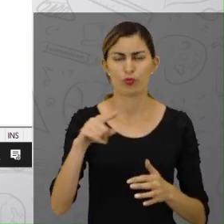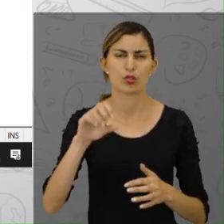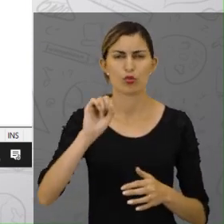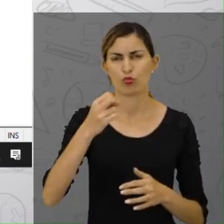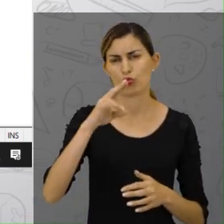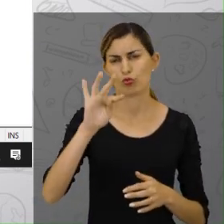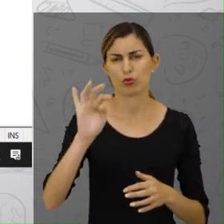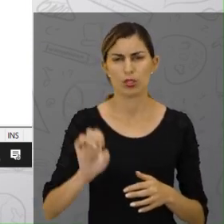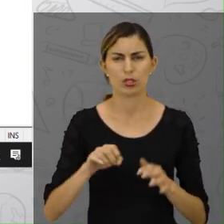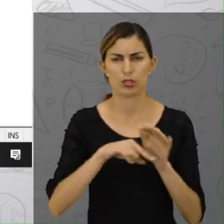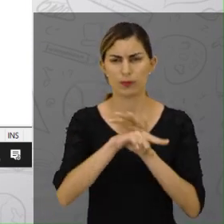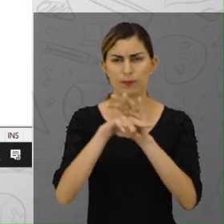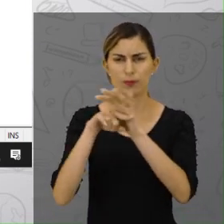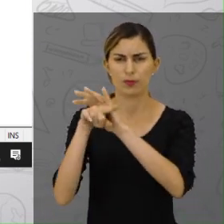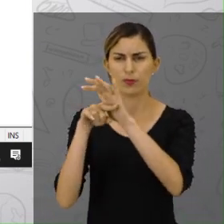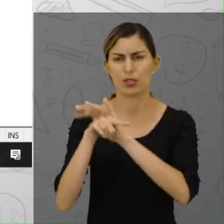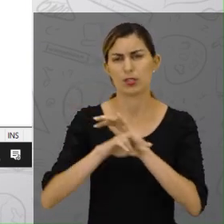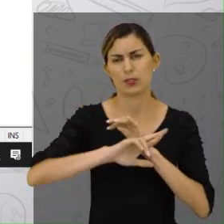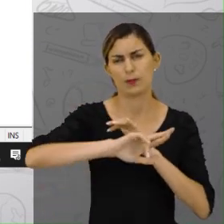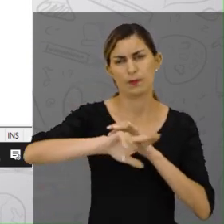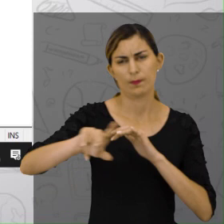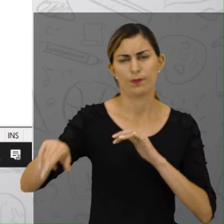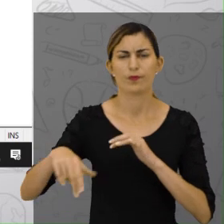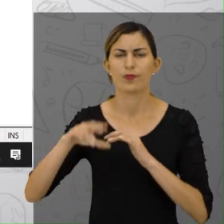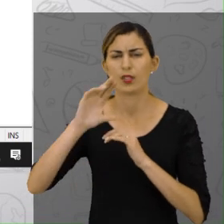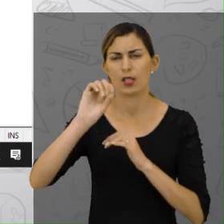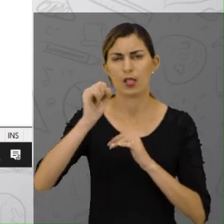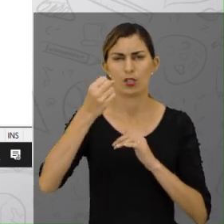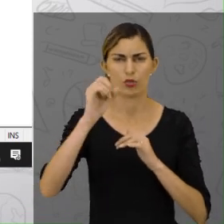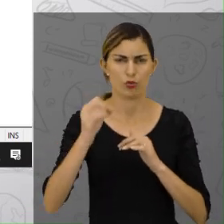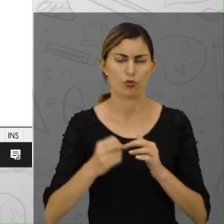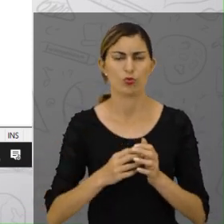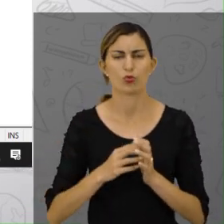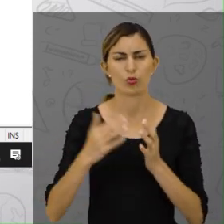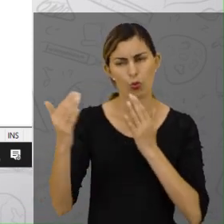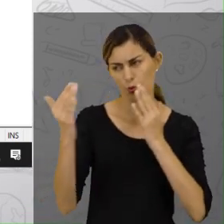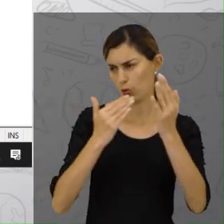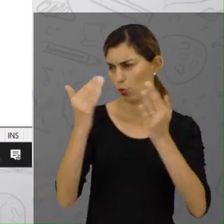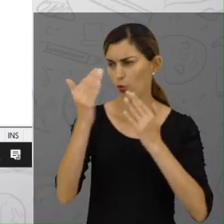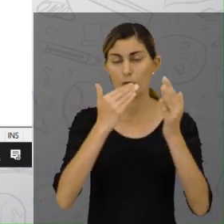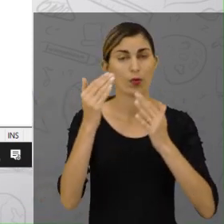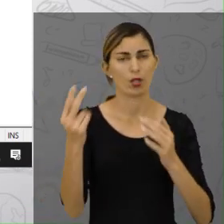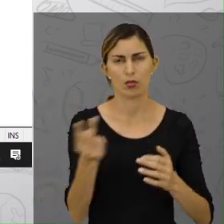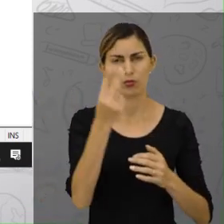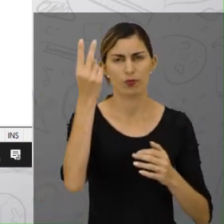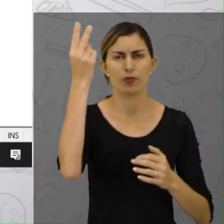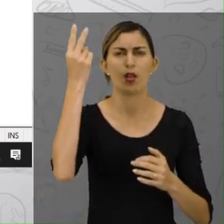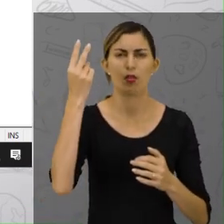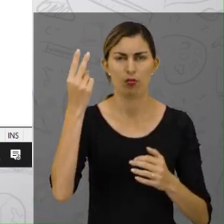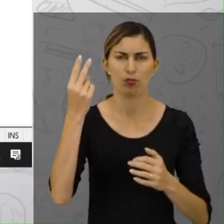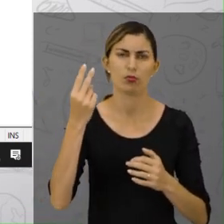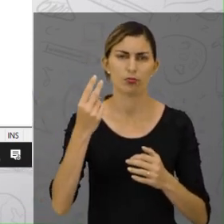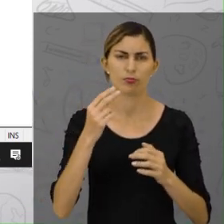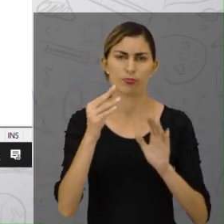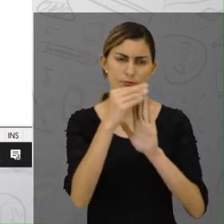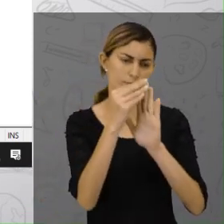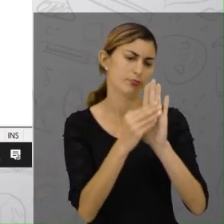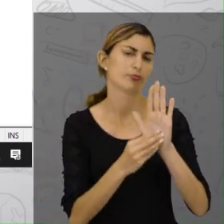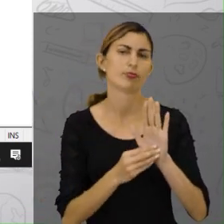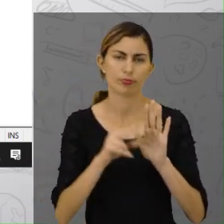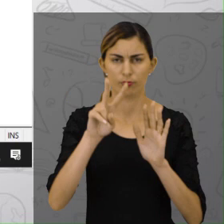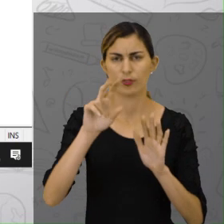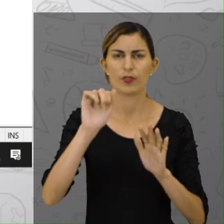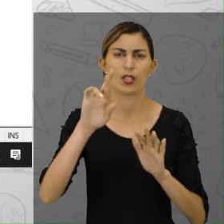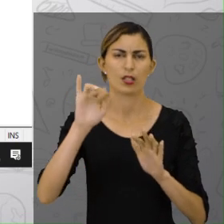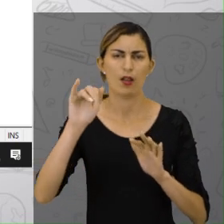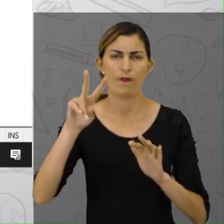função do switch é analisar vários casos, né, comparando o valor que foi atribuído